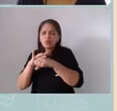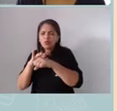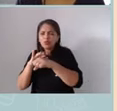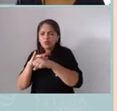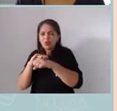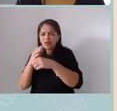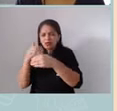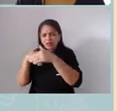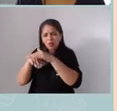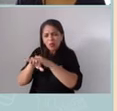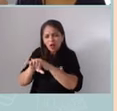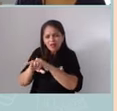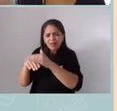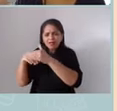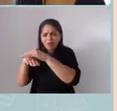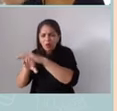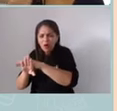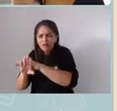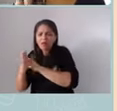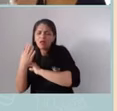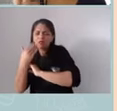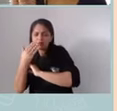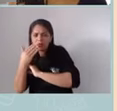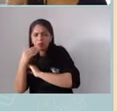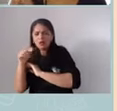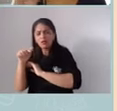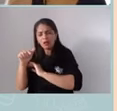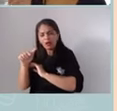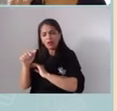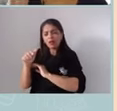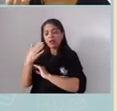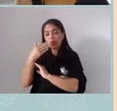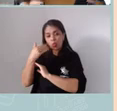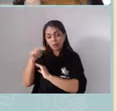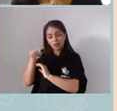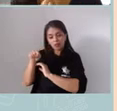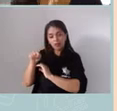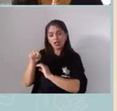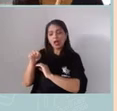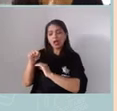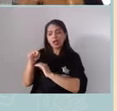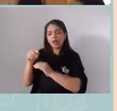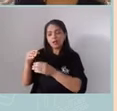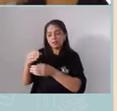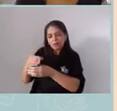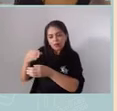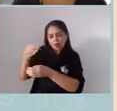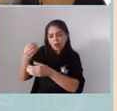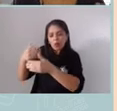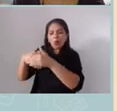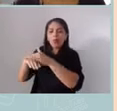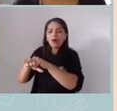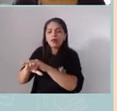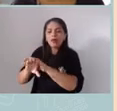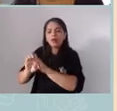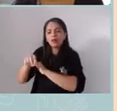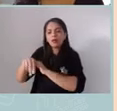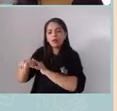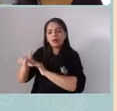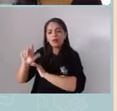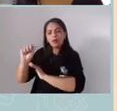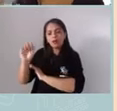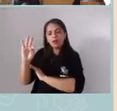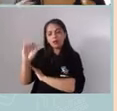toxina, geralmente ela pode estar nesses alimentos que estão ali enlatados, né, em conserva, que teve algum tipo de contaminação